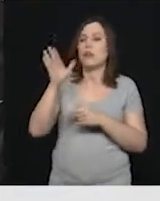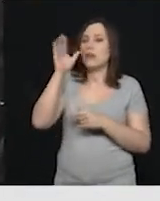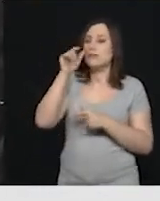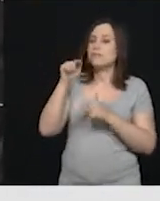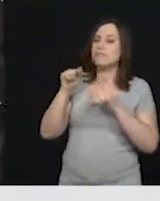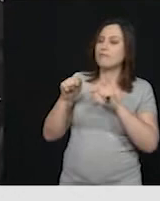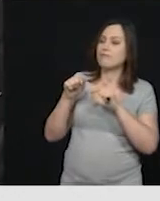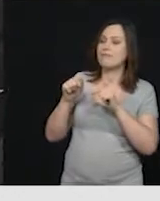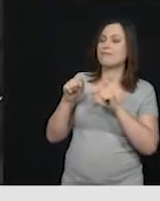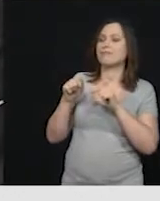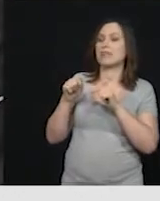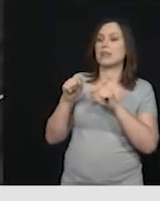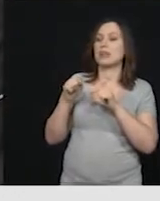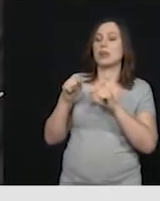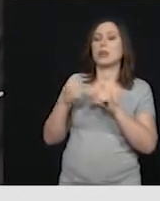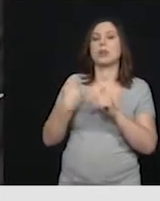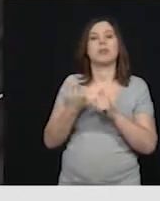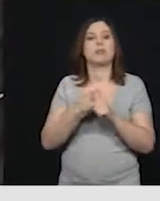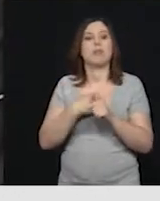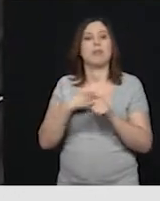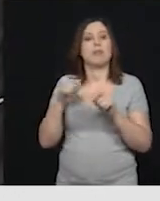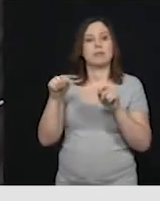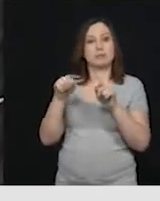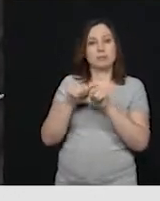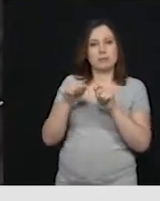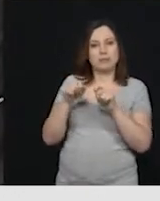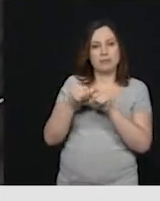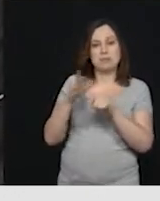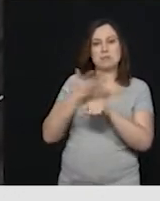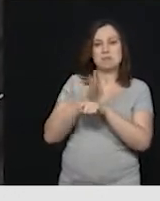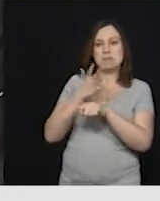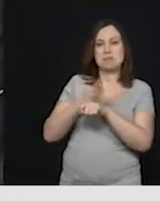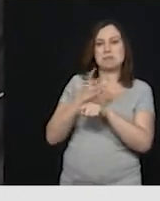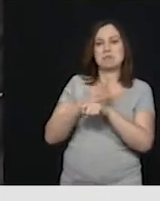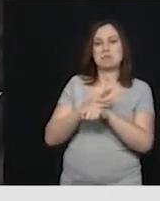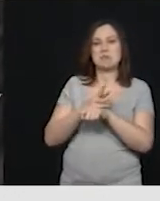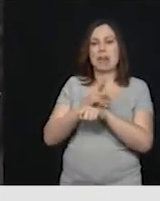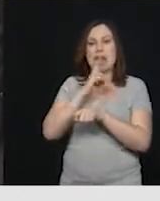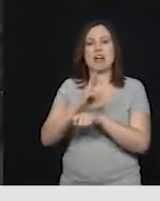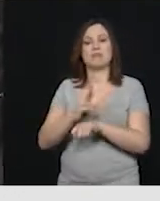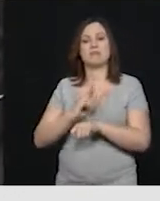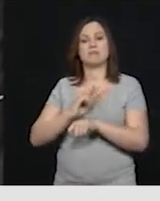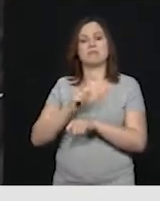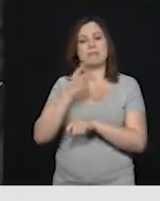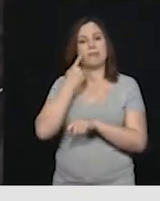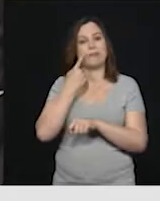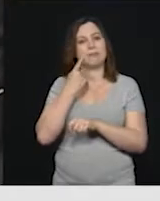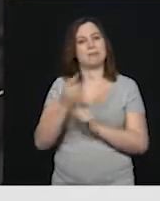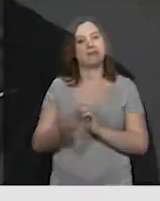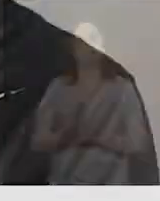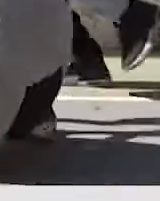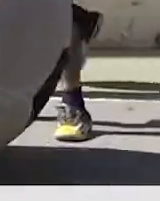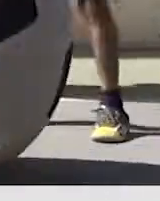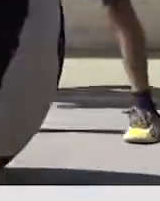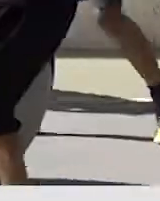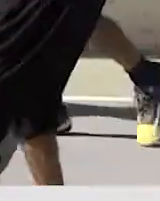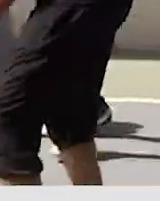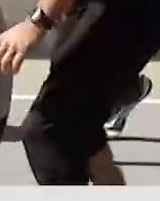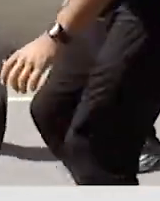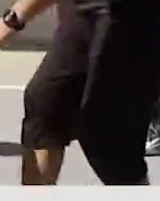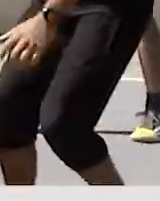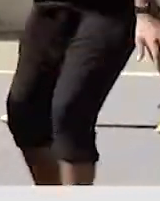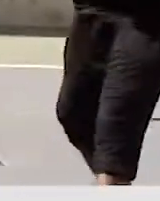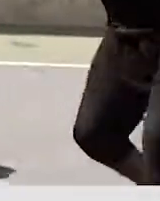desde nascido pergunta agora a gente vê que sim só a gente que faz ver o resultado isso para gente é muito gratificante